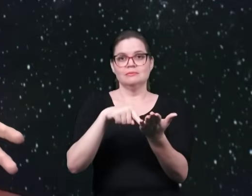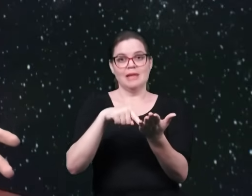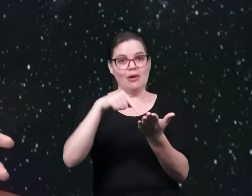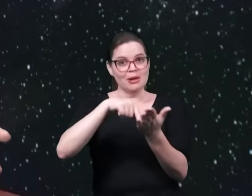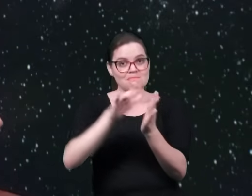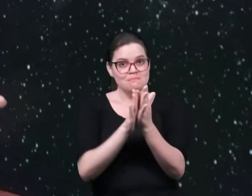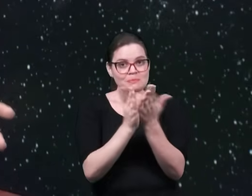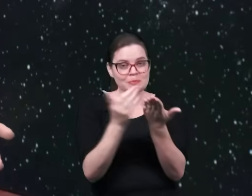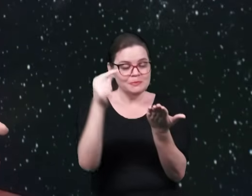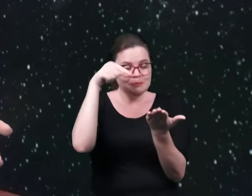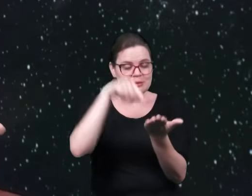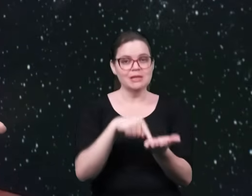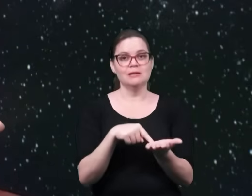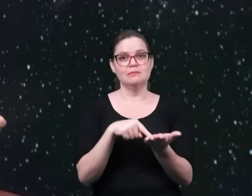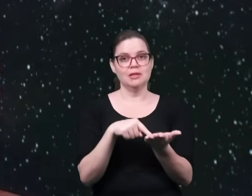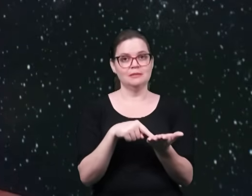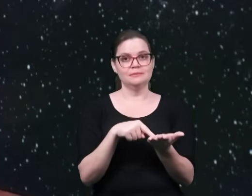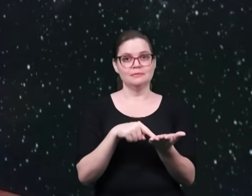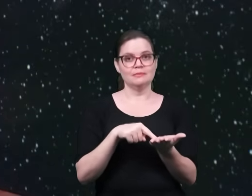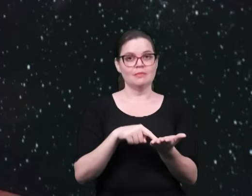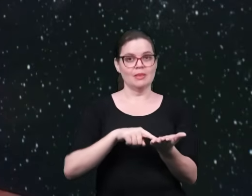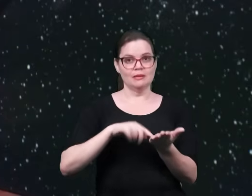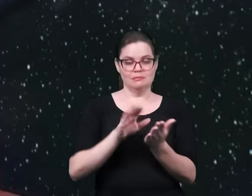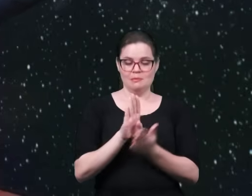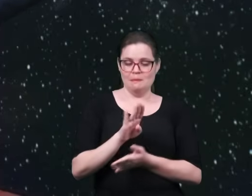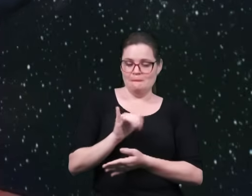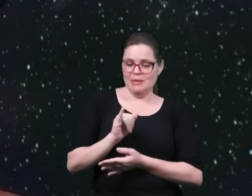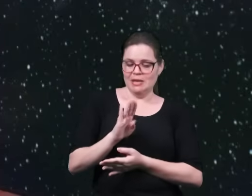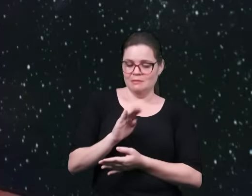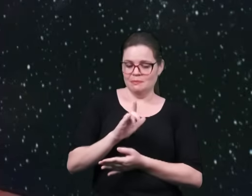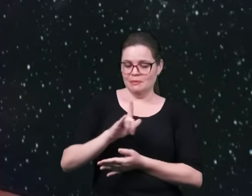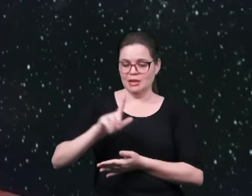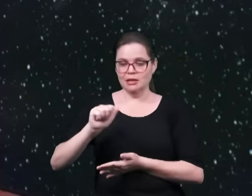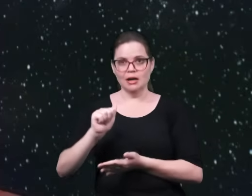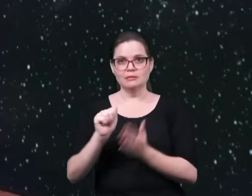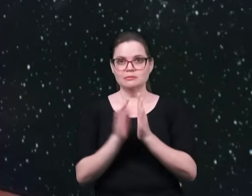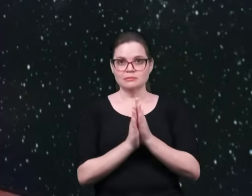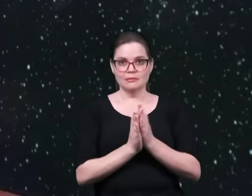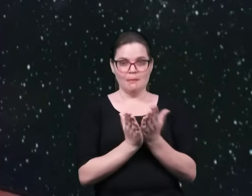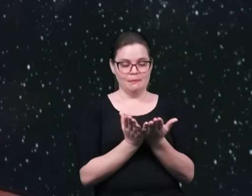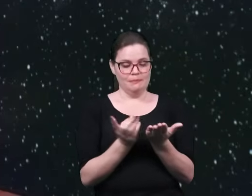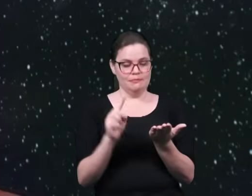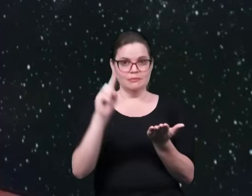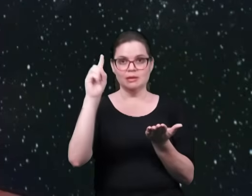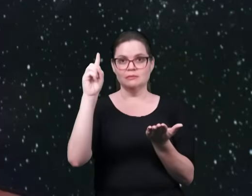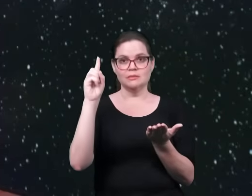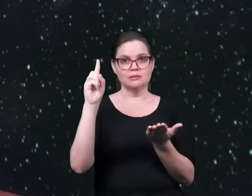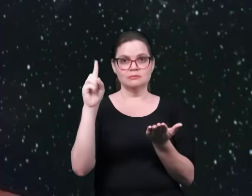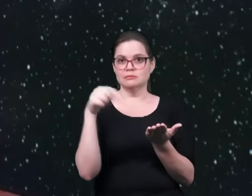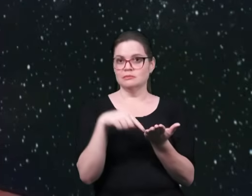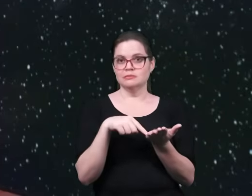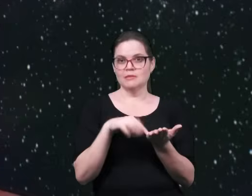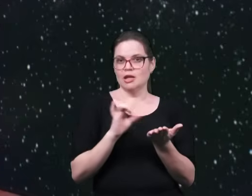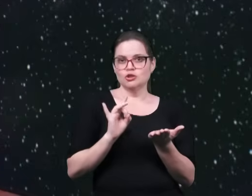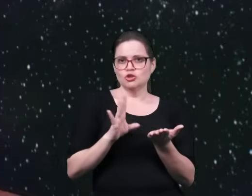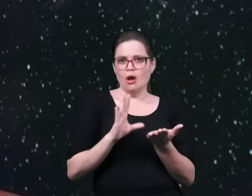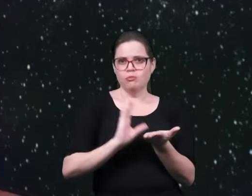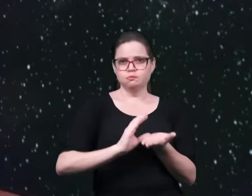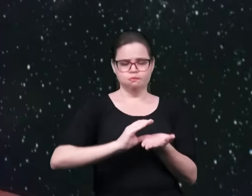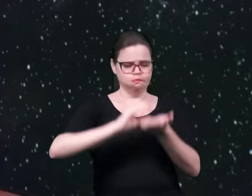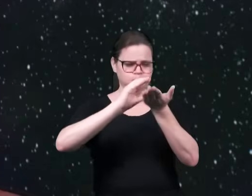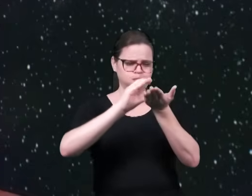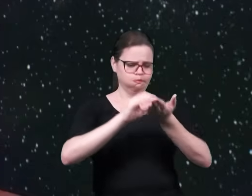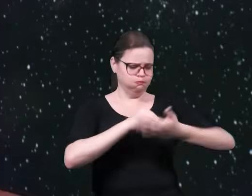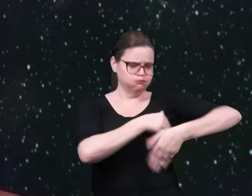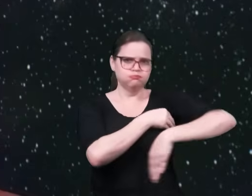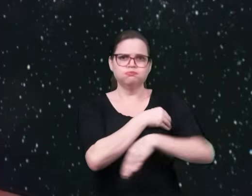Bíblia, não basta apenas, e isto é o maravilhoso, não basta apenas uma Bíblia, porque você pode